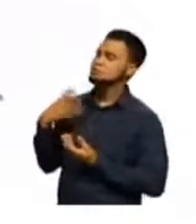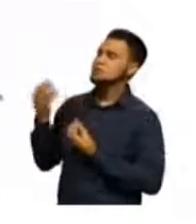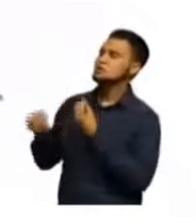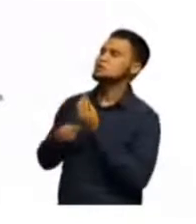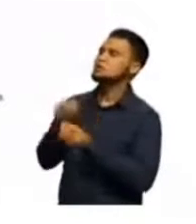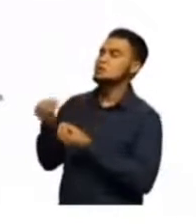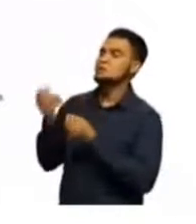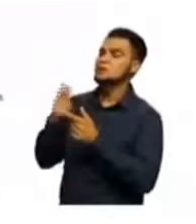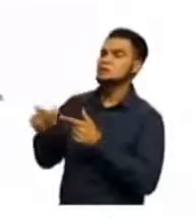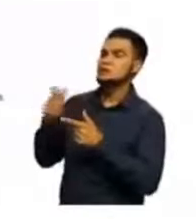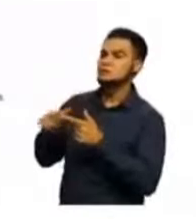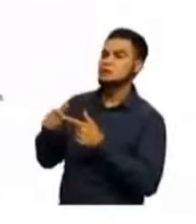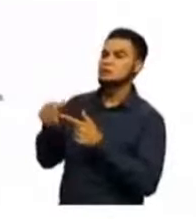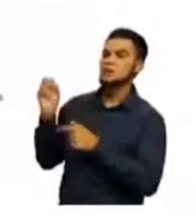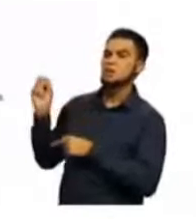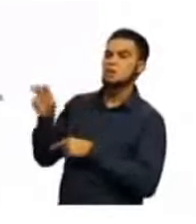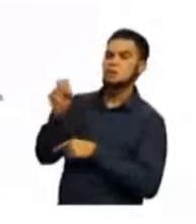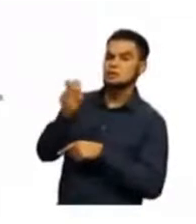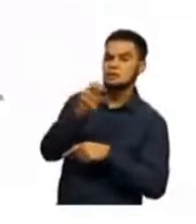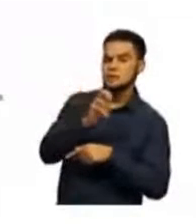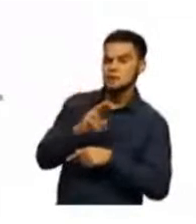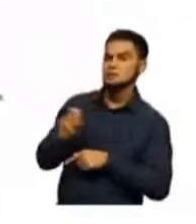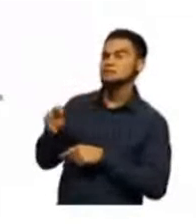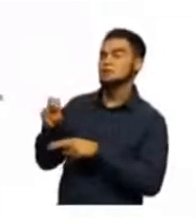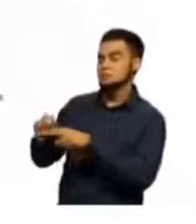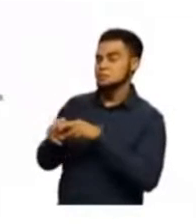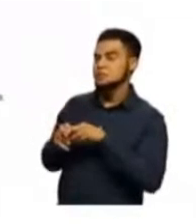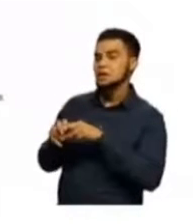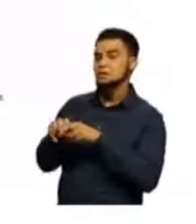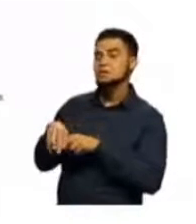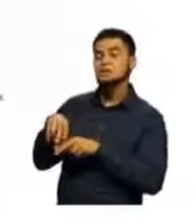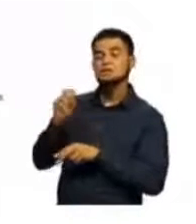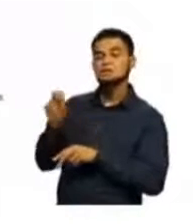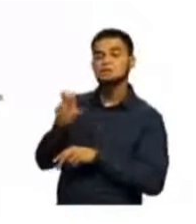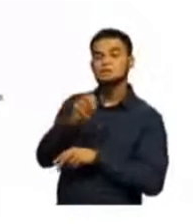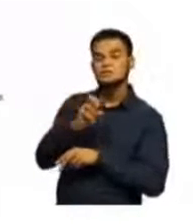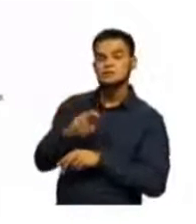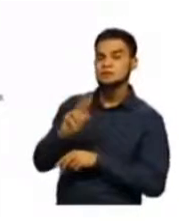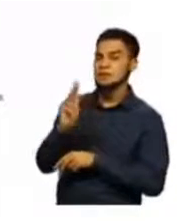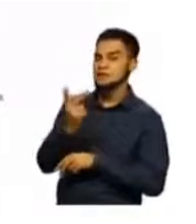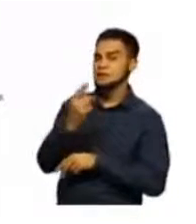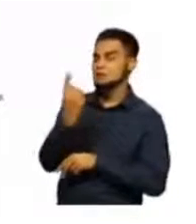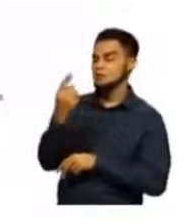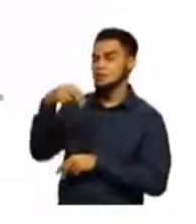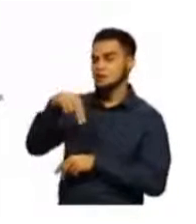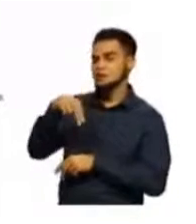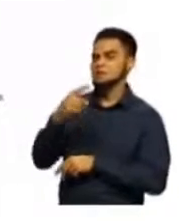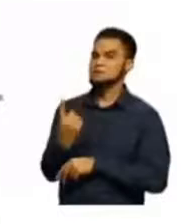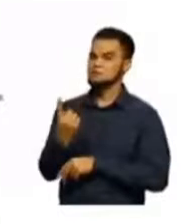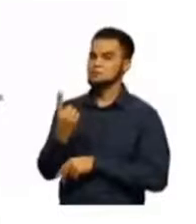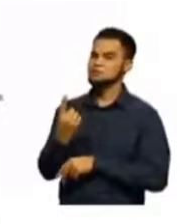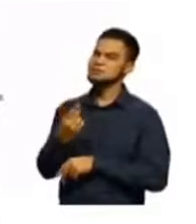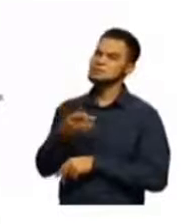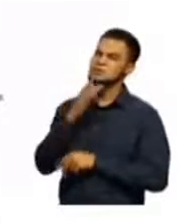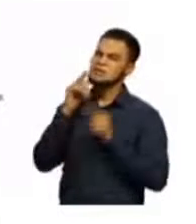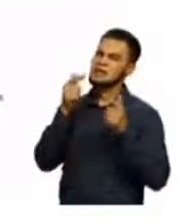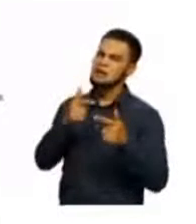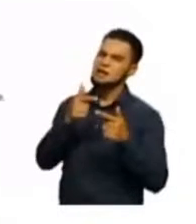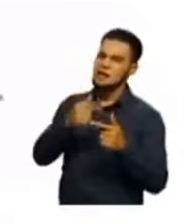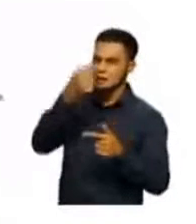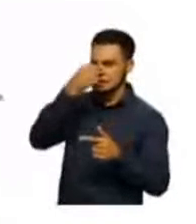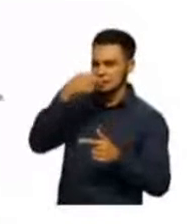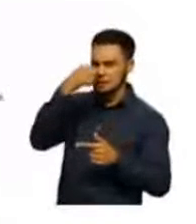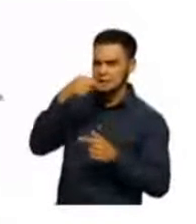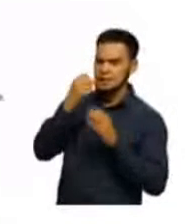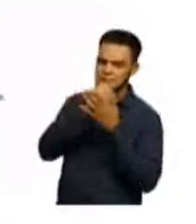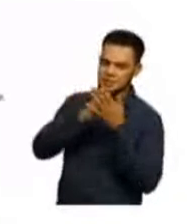à contaminação de humanos pelo vírus da gripe HN1, também conhecida como gripe suína. Então, a